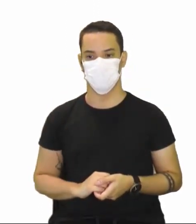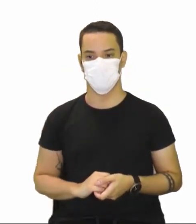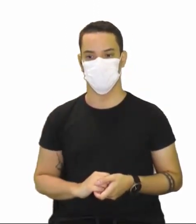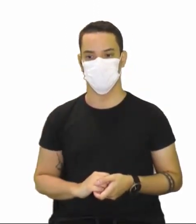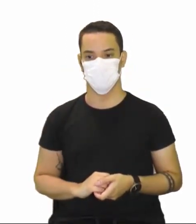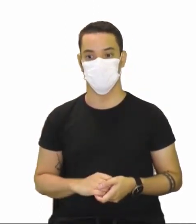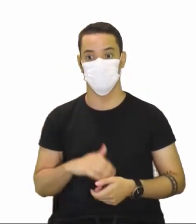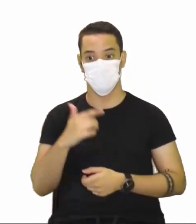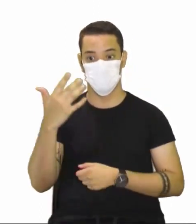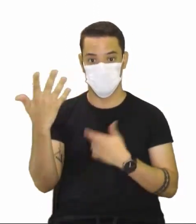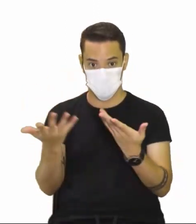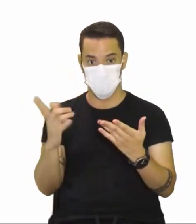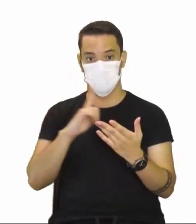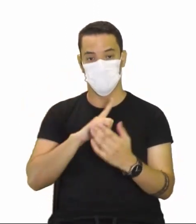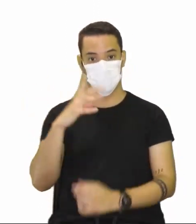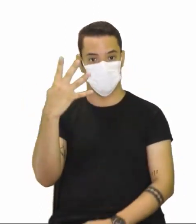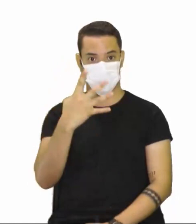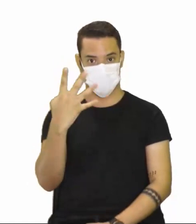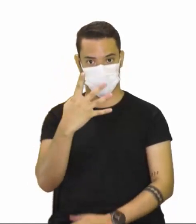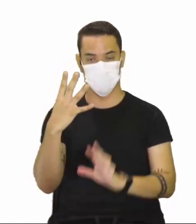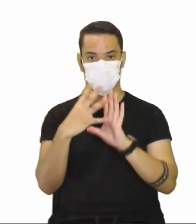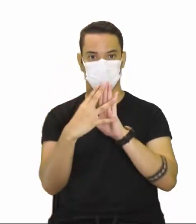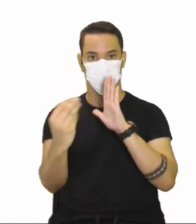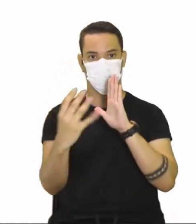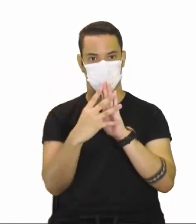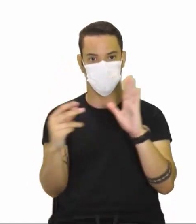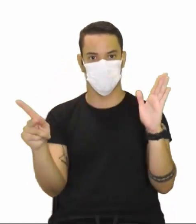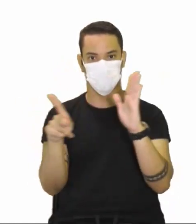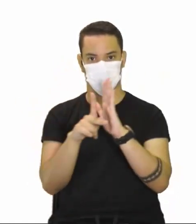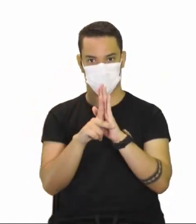No quarto modelo, então, veio o modelo